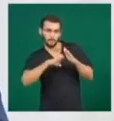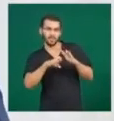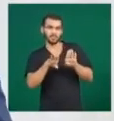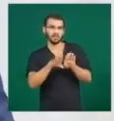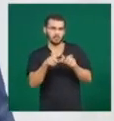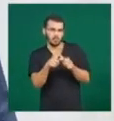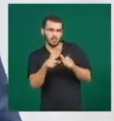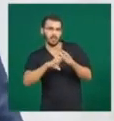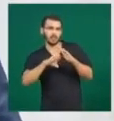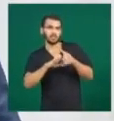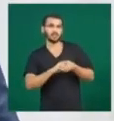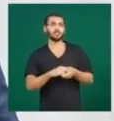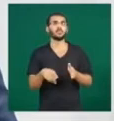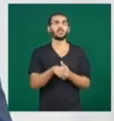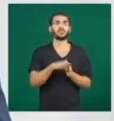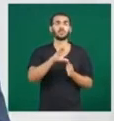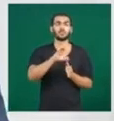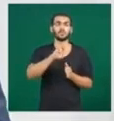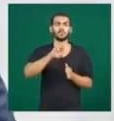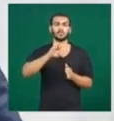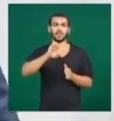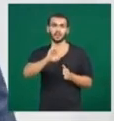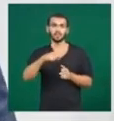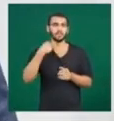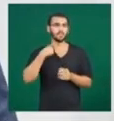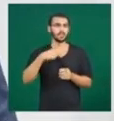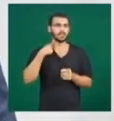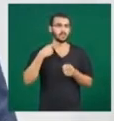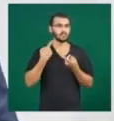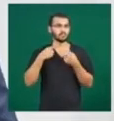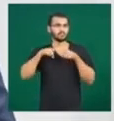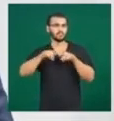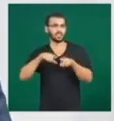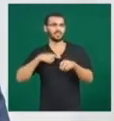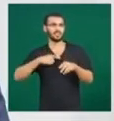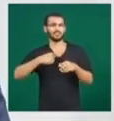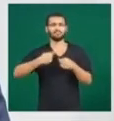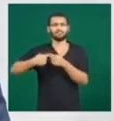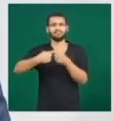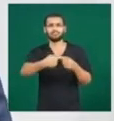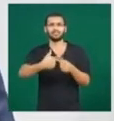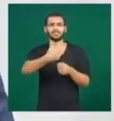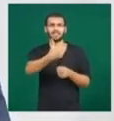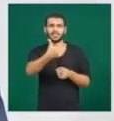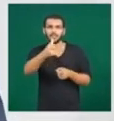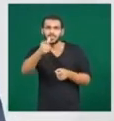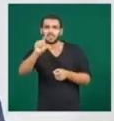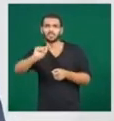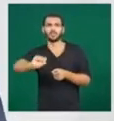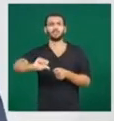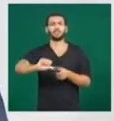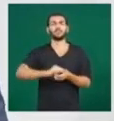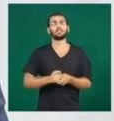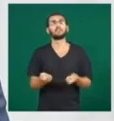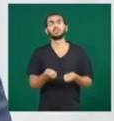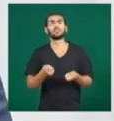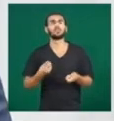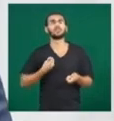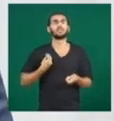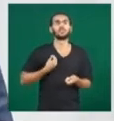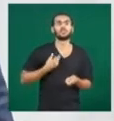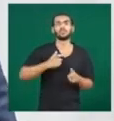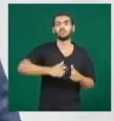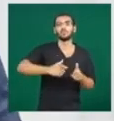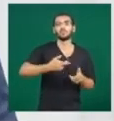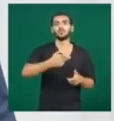semana promovida pelo Sebrae Minas acontece simultaneamente em outras 129 cidades mineiras. Para participar das atividades aqui em